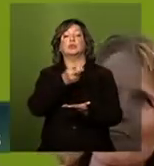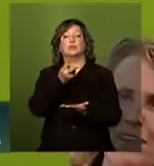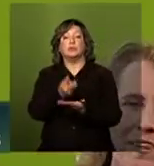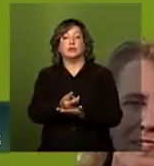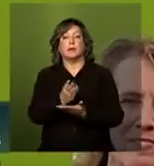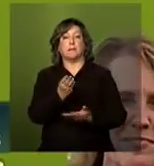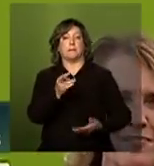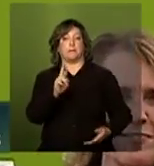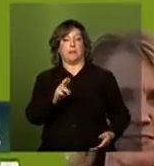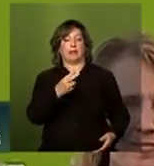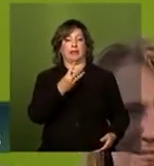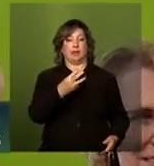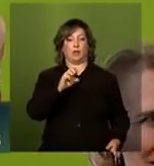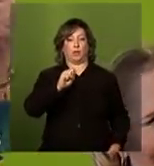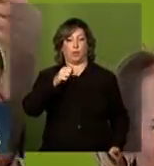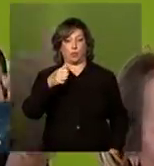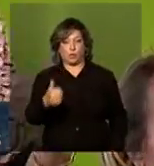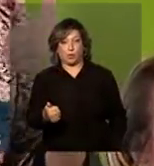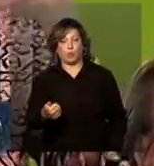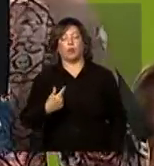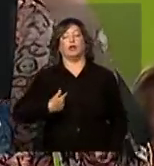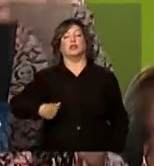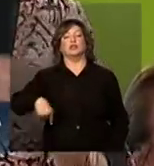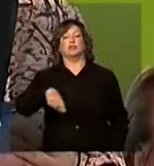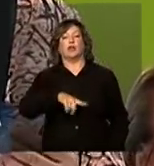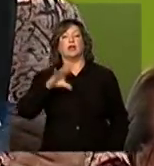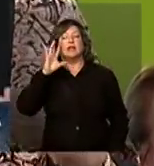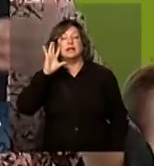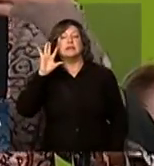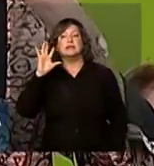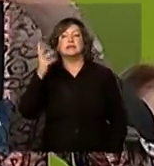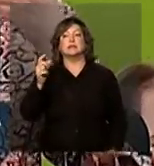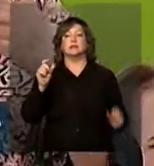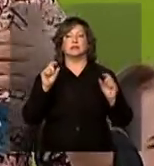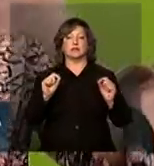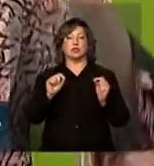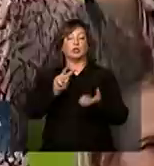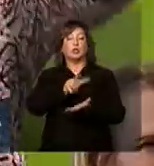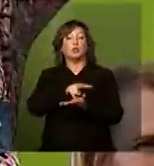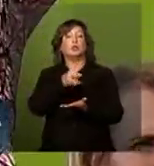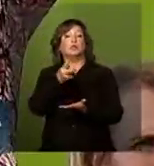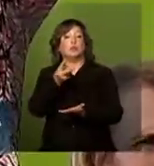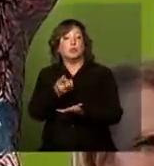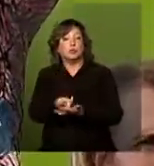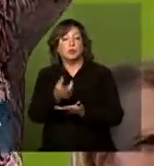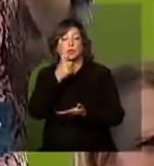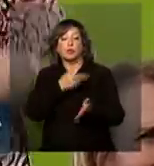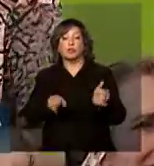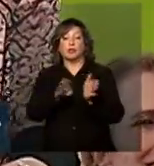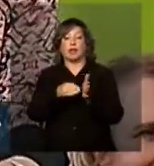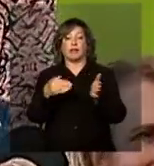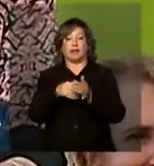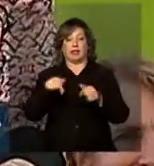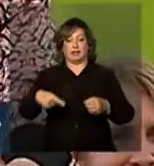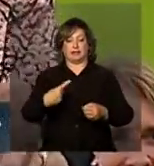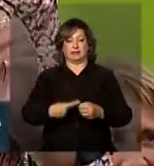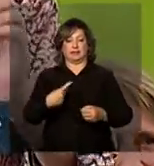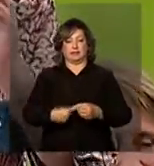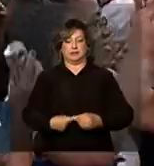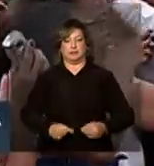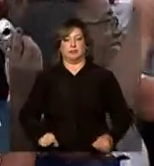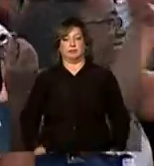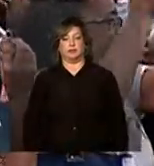da BR 381 nós decidimos que a duplicação chega até aqui Governador